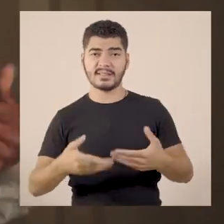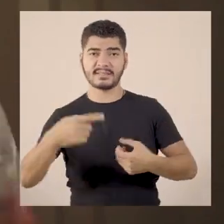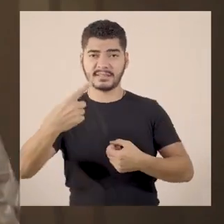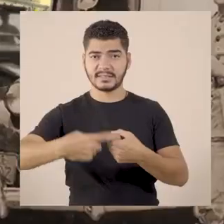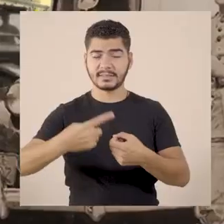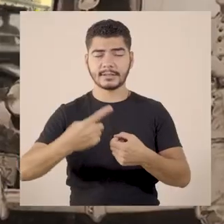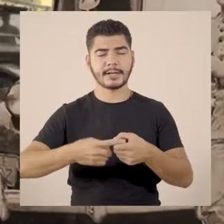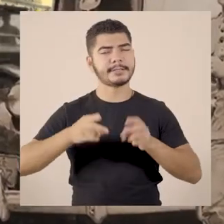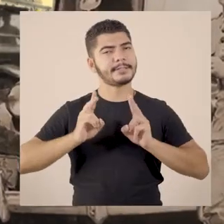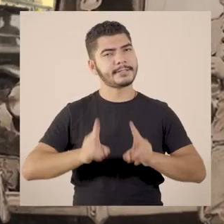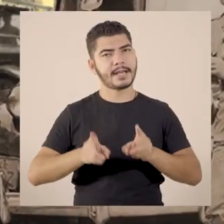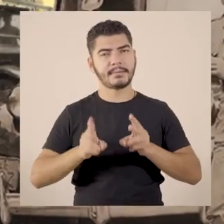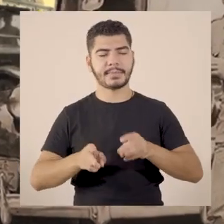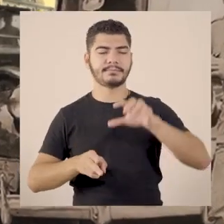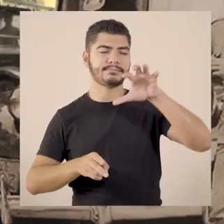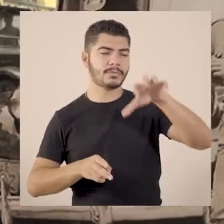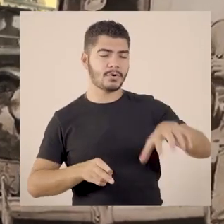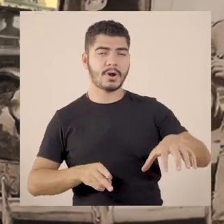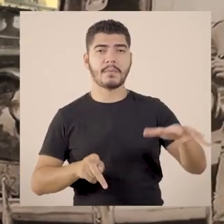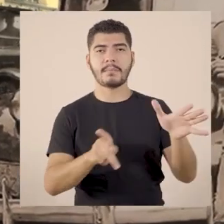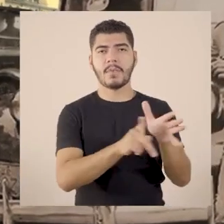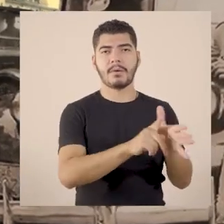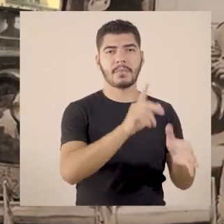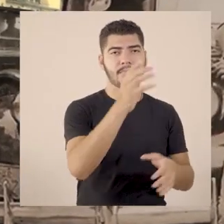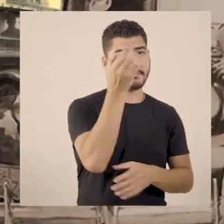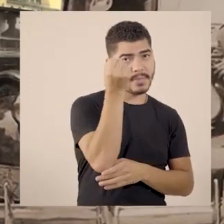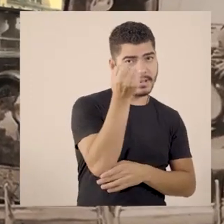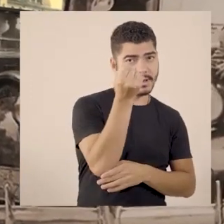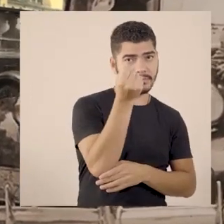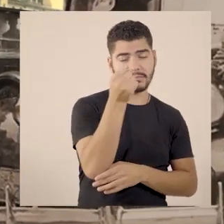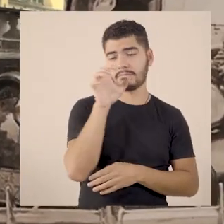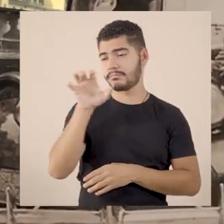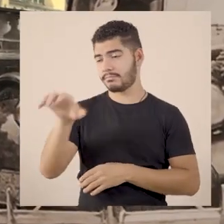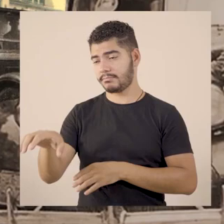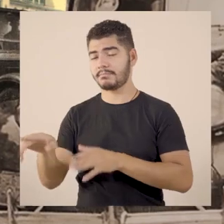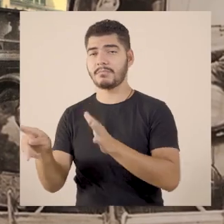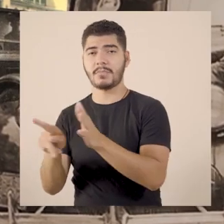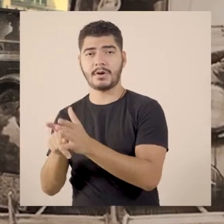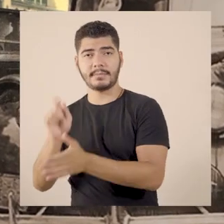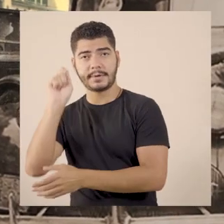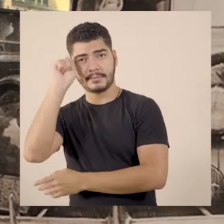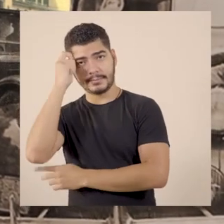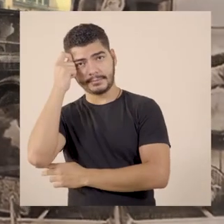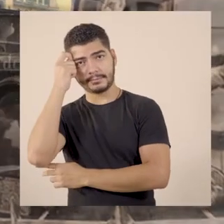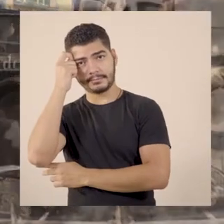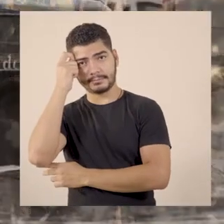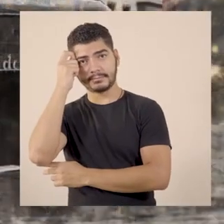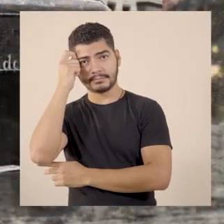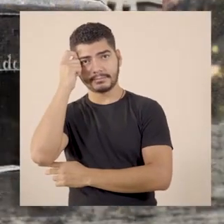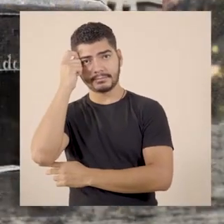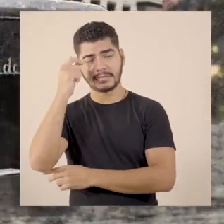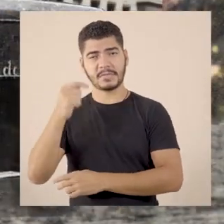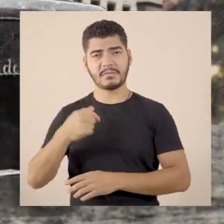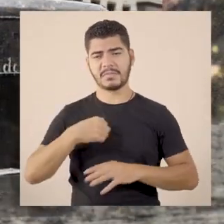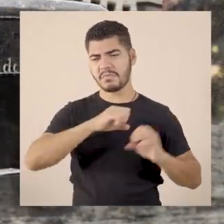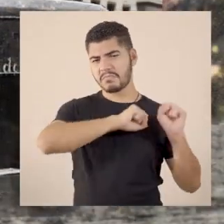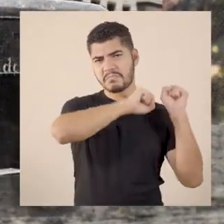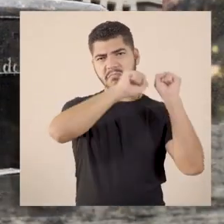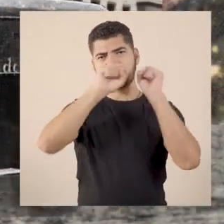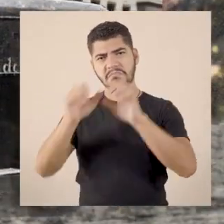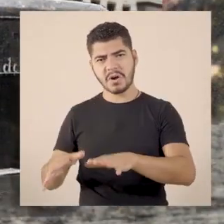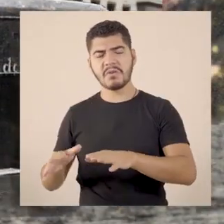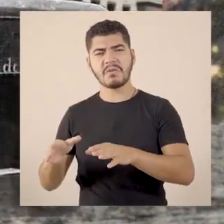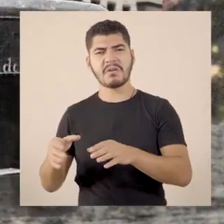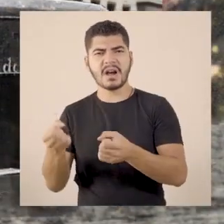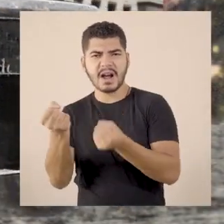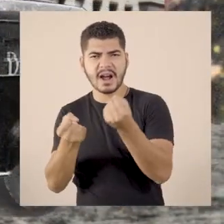cidade sempre houve locais para os brancos e outros locais para os negros. Me jogaram no